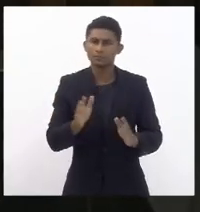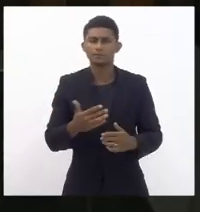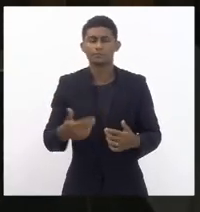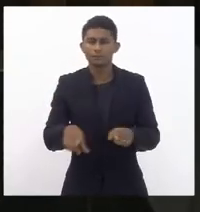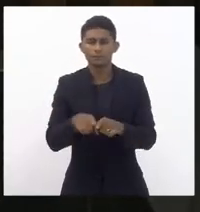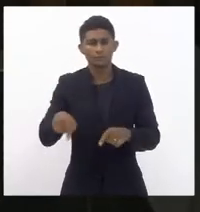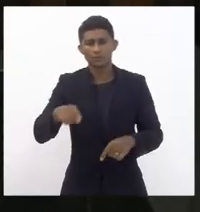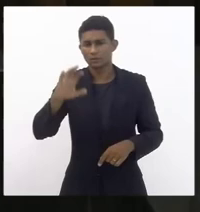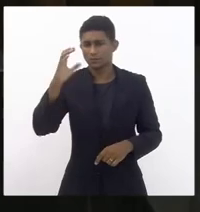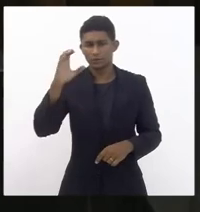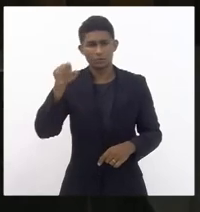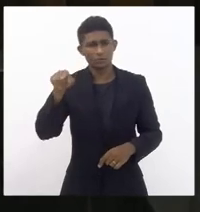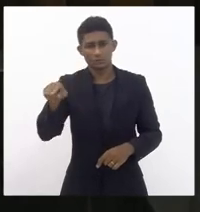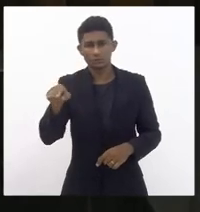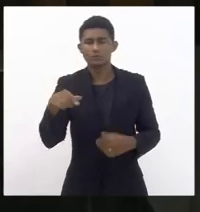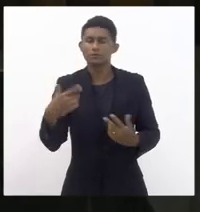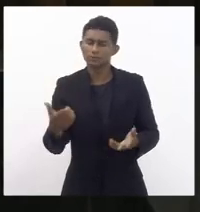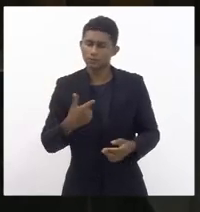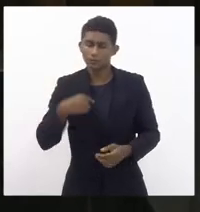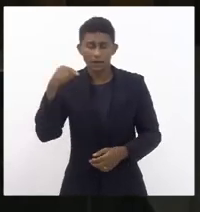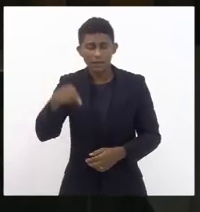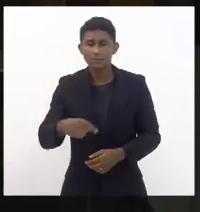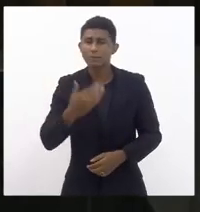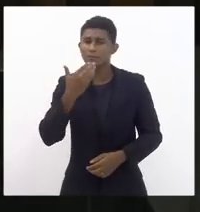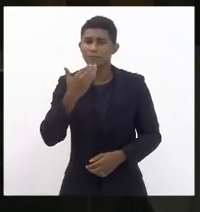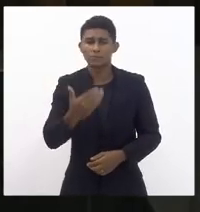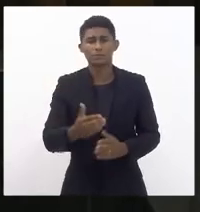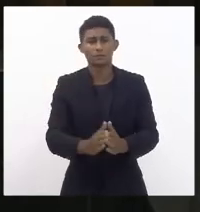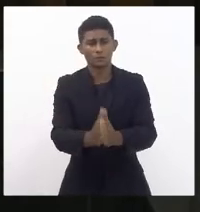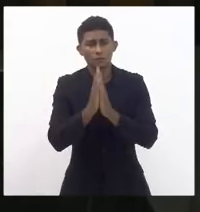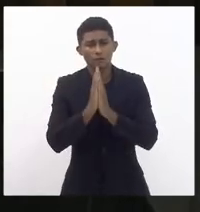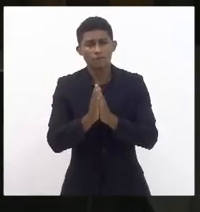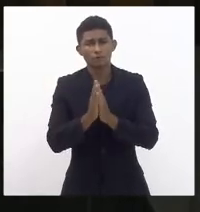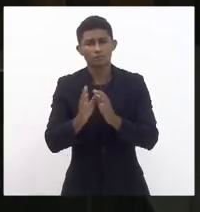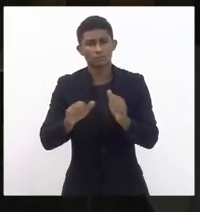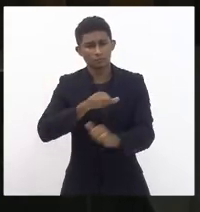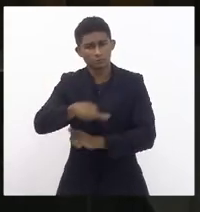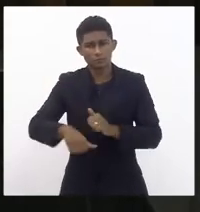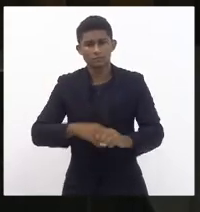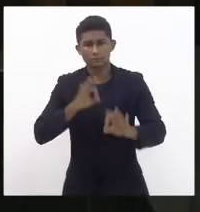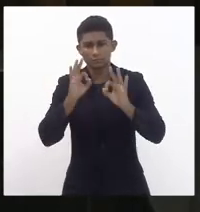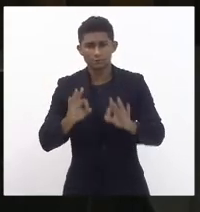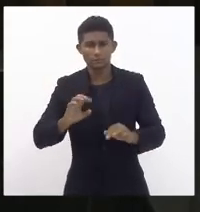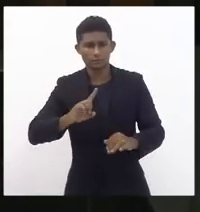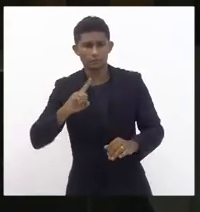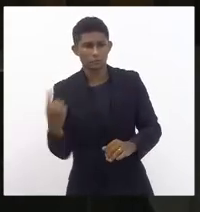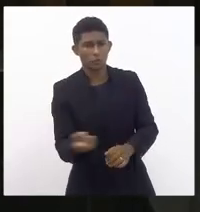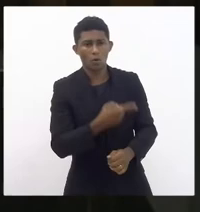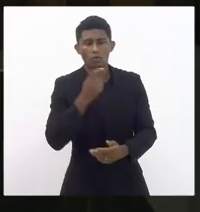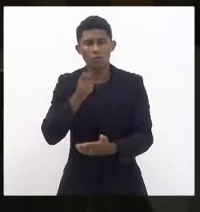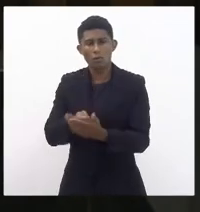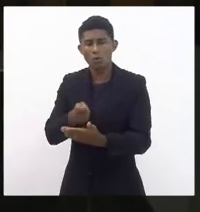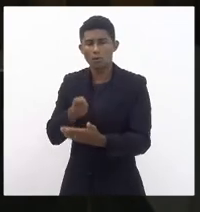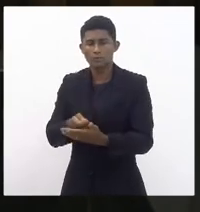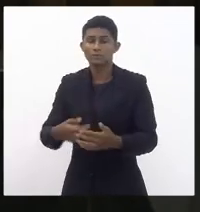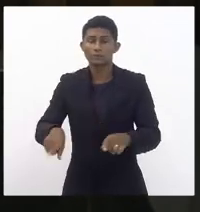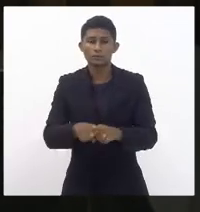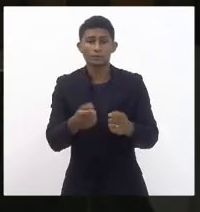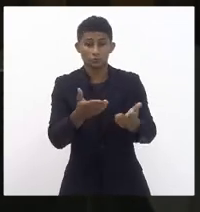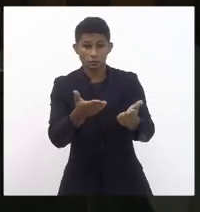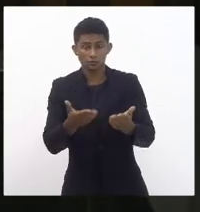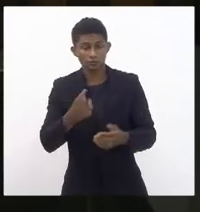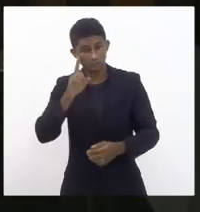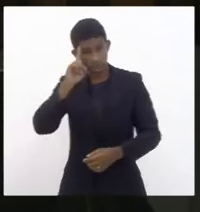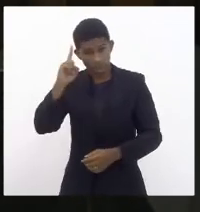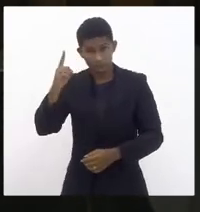Niterói por isso eu fui eu faço meu apelo aqui para que isso seja corrigido para que a gente cobre junto e faça um convite no